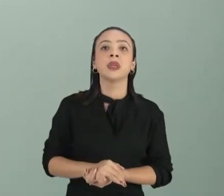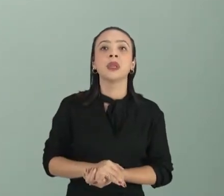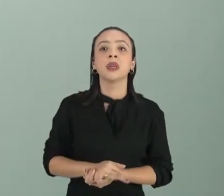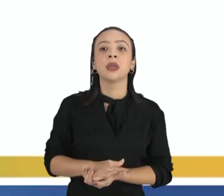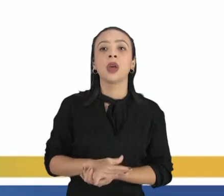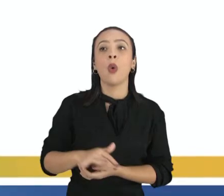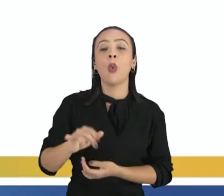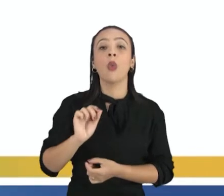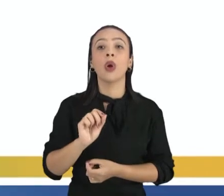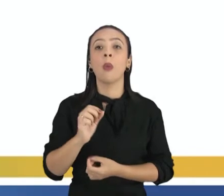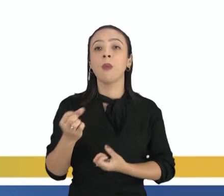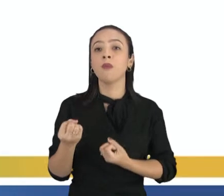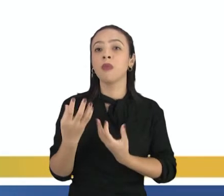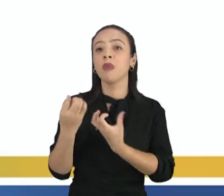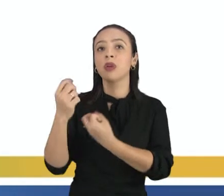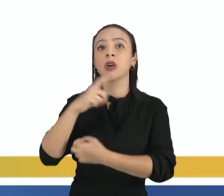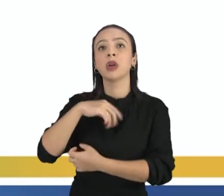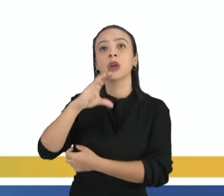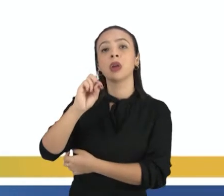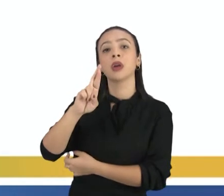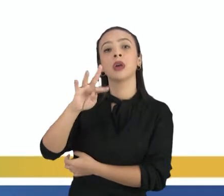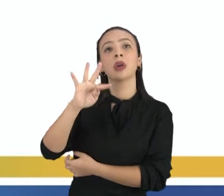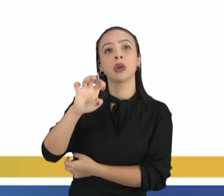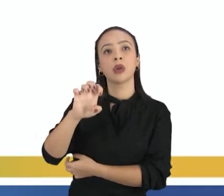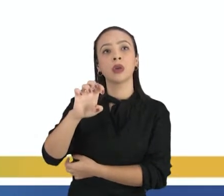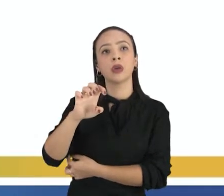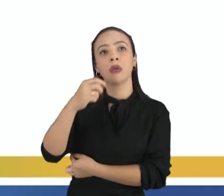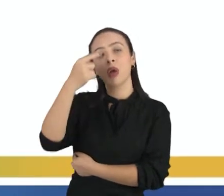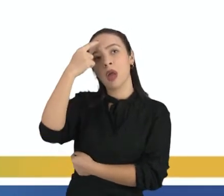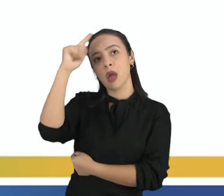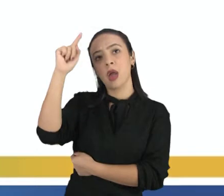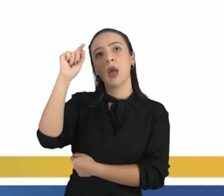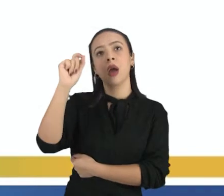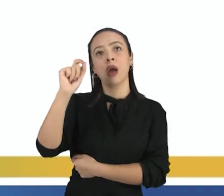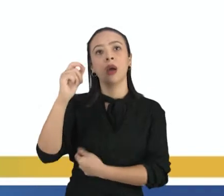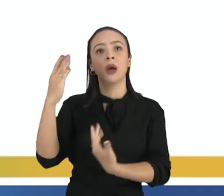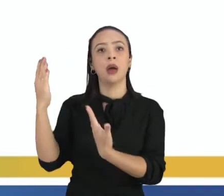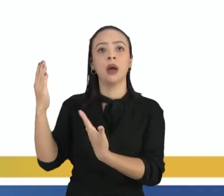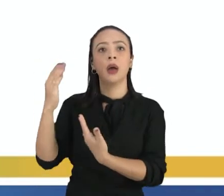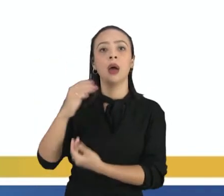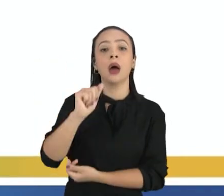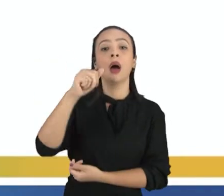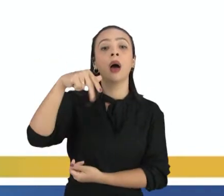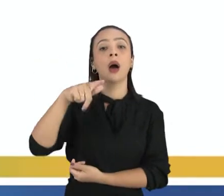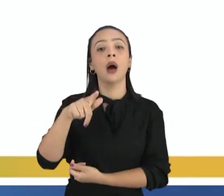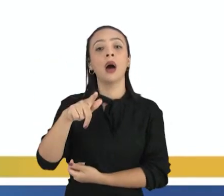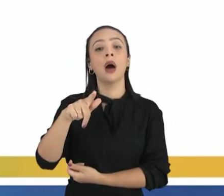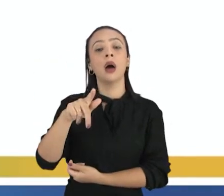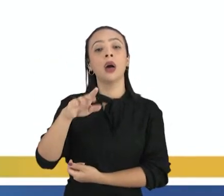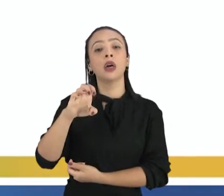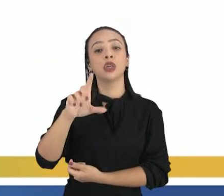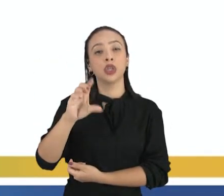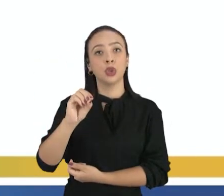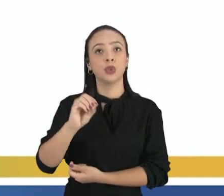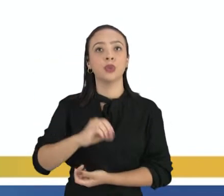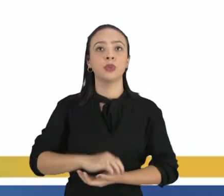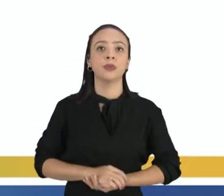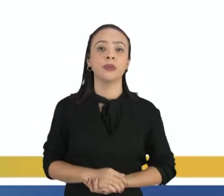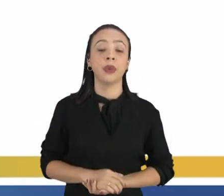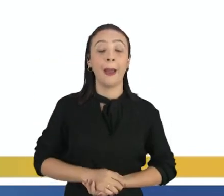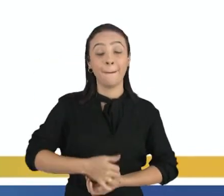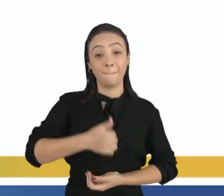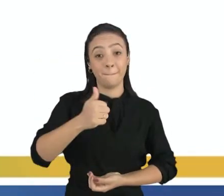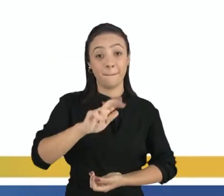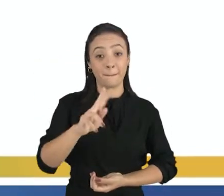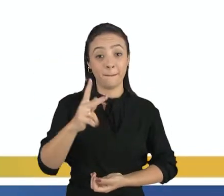Viagem à Corte, do artista ítalo-brasileiro Ângelo Agostini. É a primeira HQ do Brasil. Na